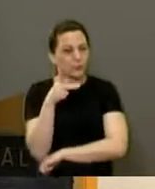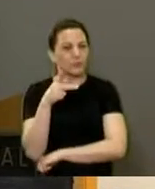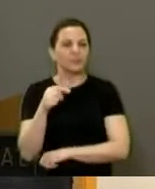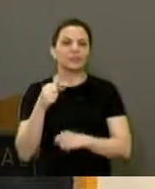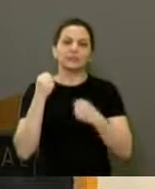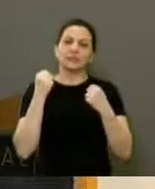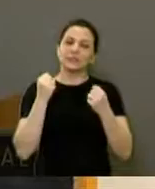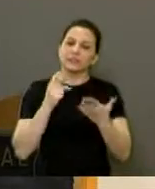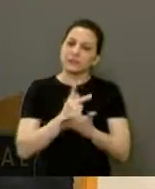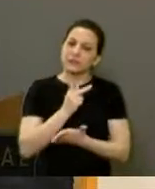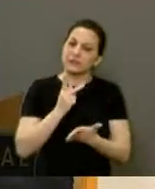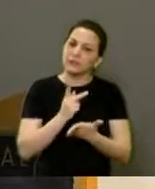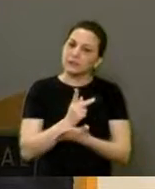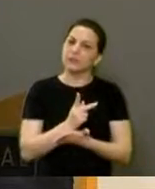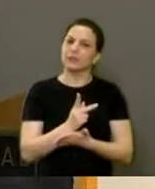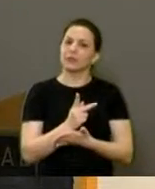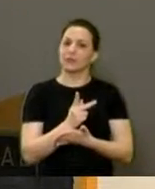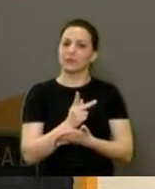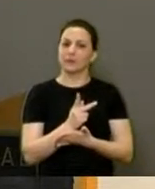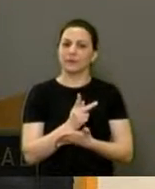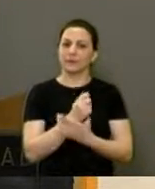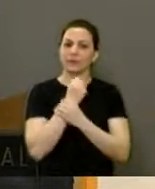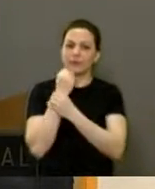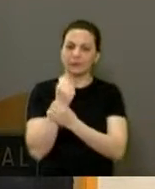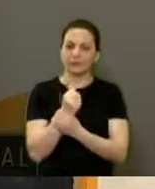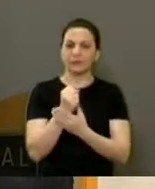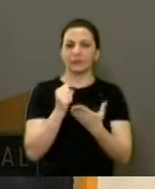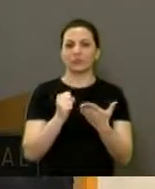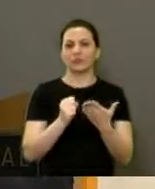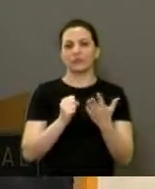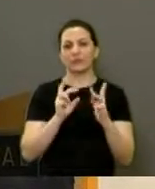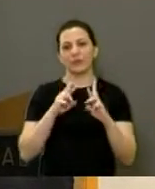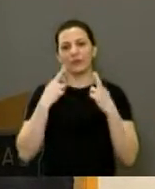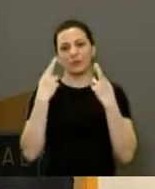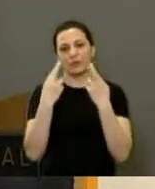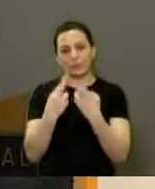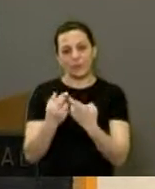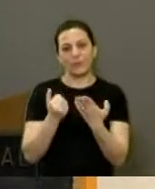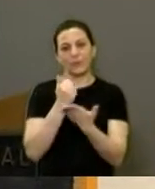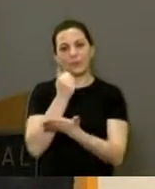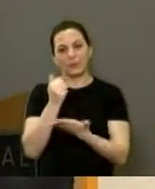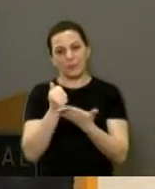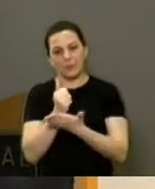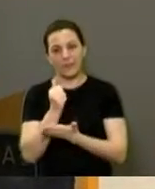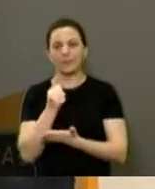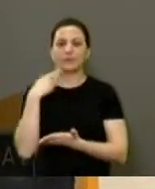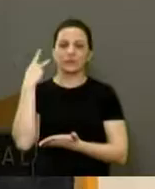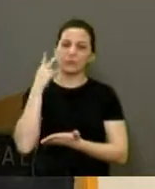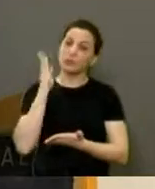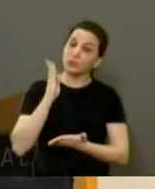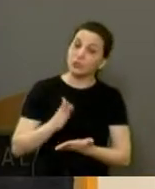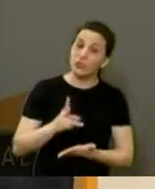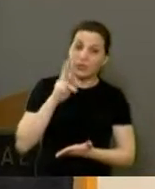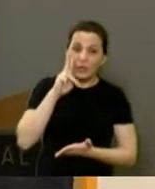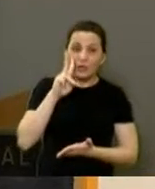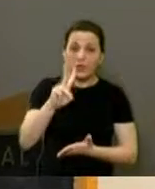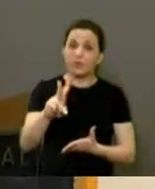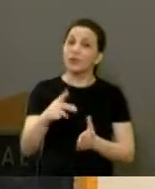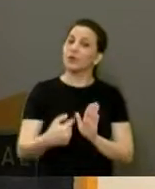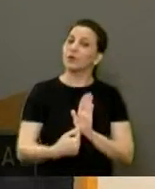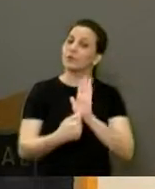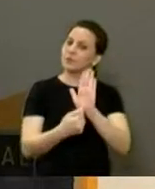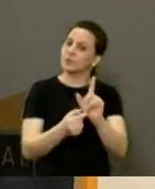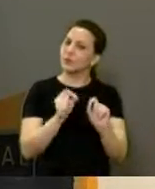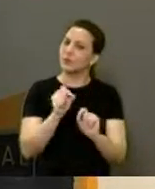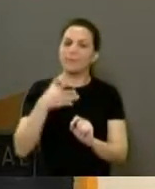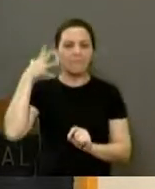isso nas reuniões da base, todos os vereadores que lá já me viram colocar isso.